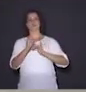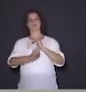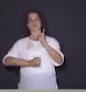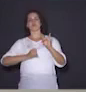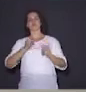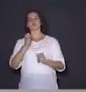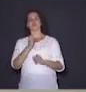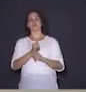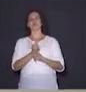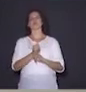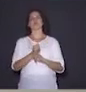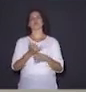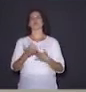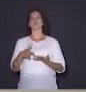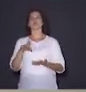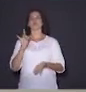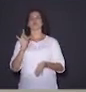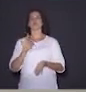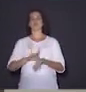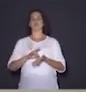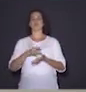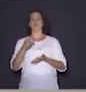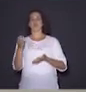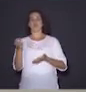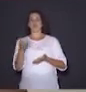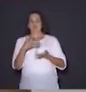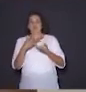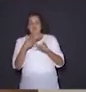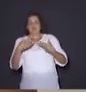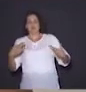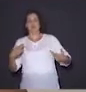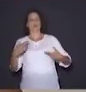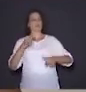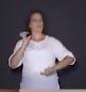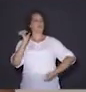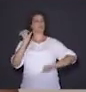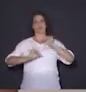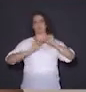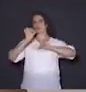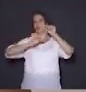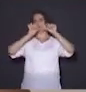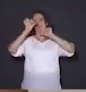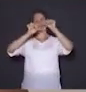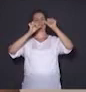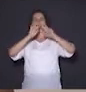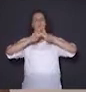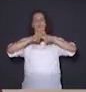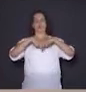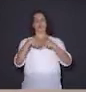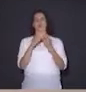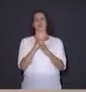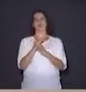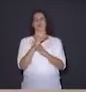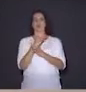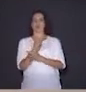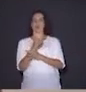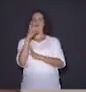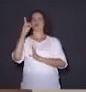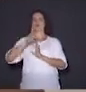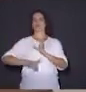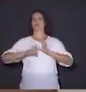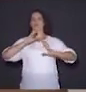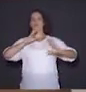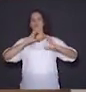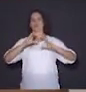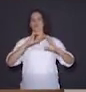fato um algo inovador e revolucionário em termos de garantir o direito à comunicação e permitir que